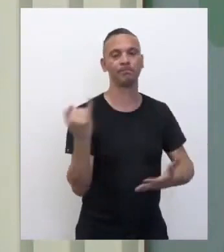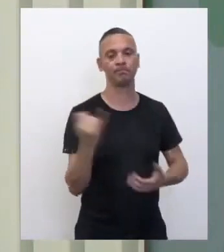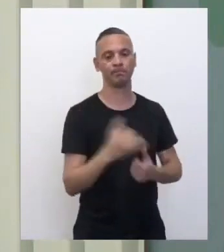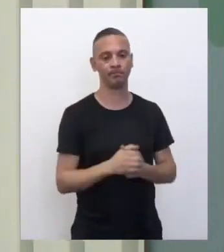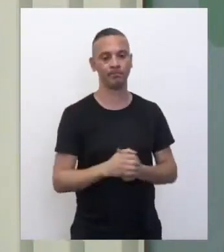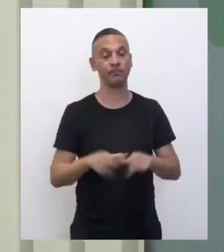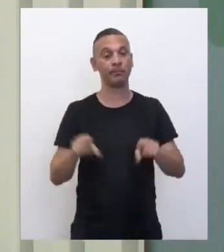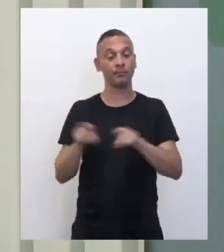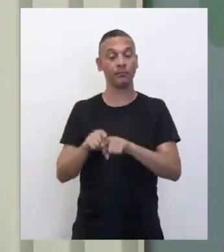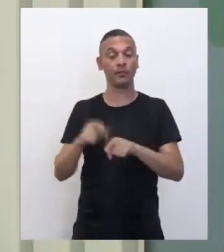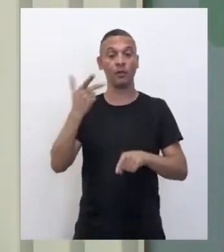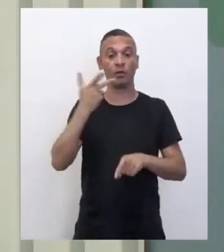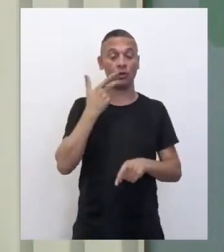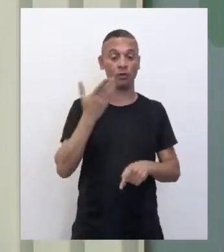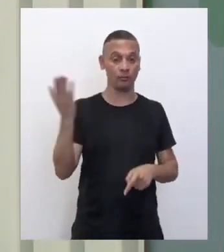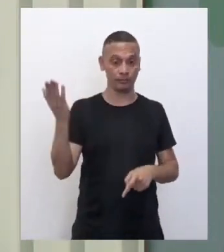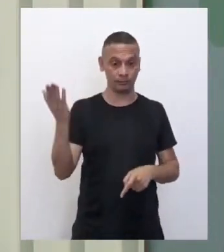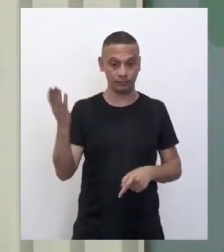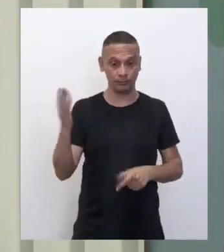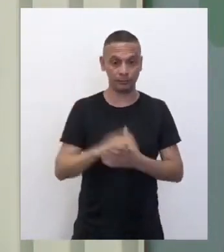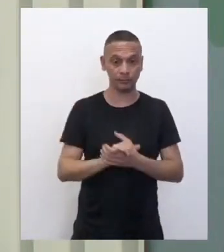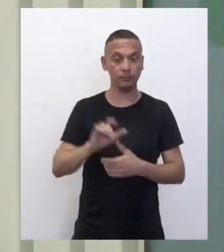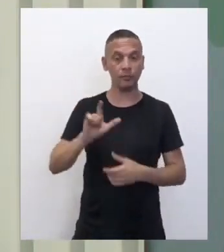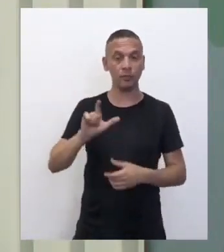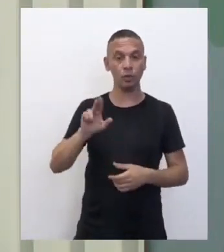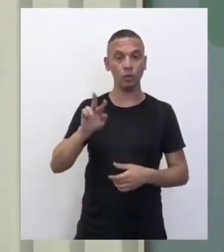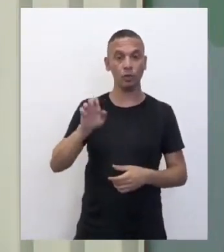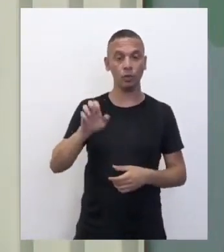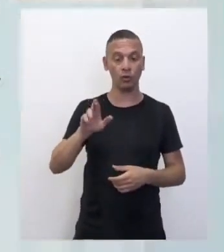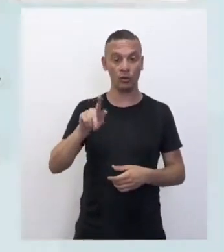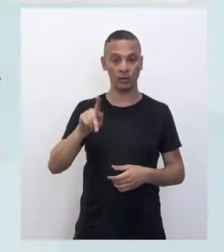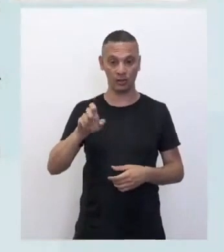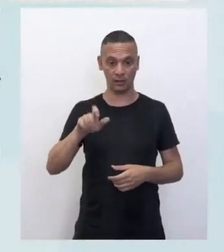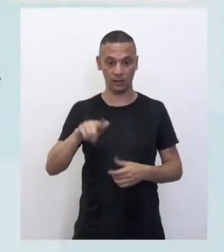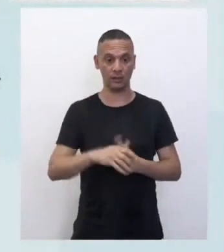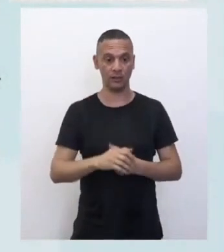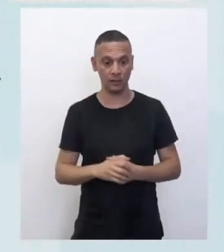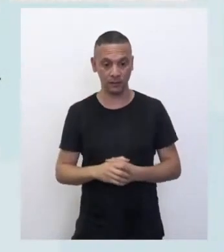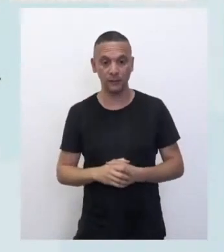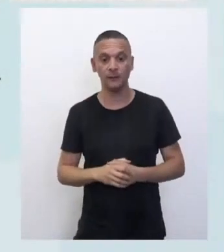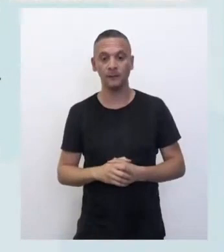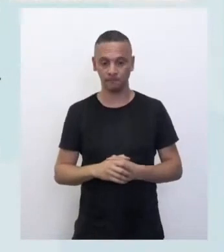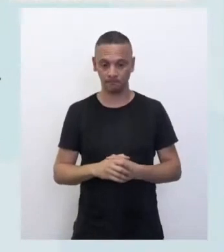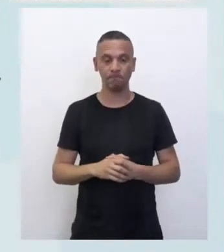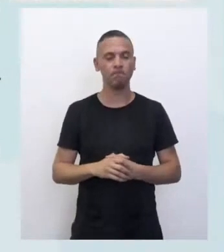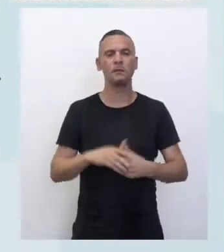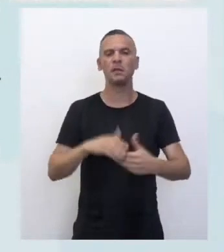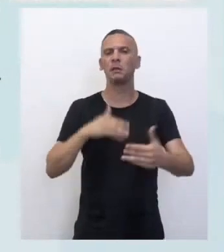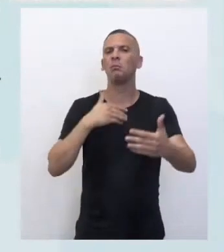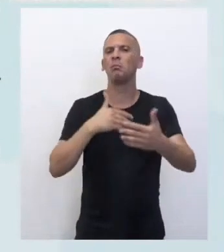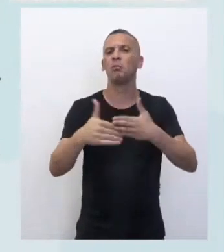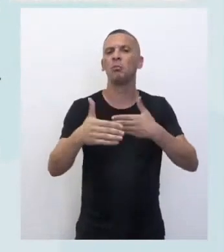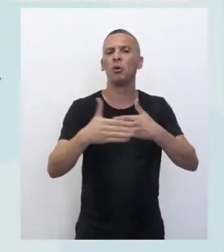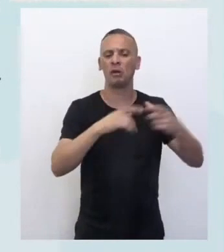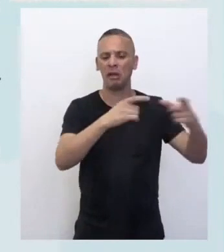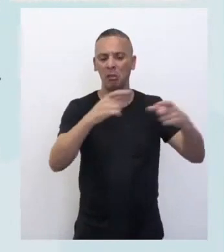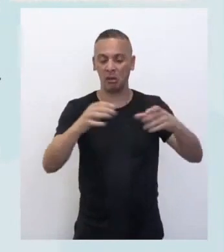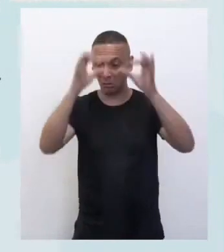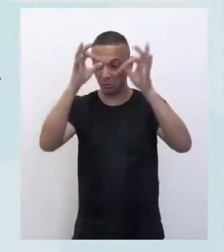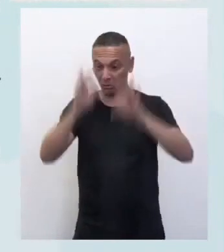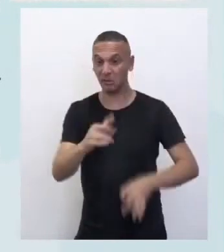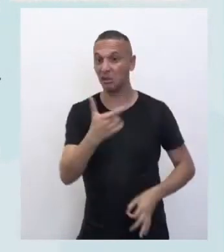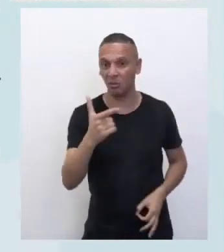fim, uma fala do nosso ilustre Luther King, onde ele dizia, a injustiça num lugar qualquer é uma ameaça